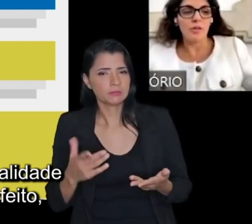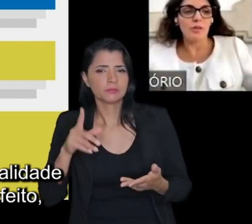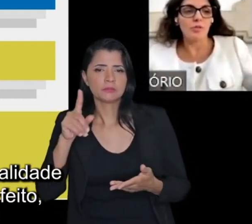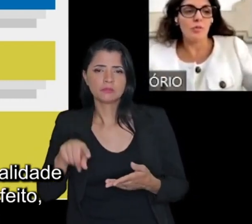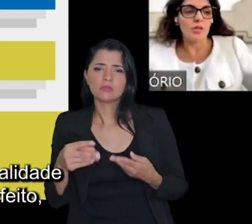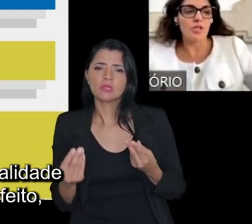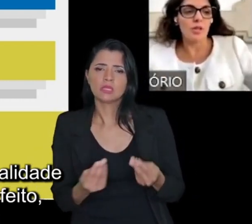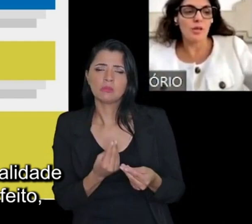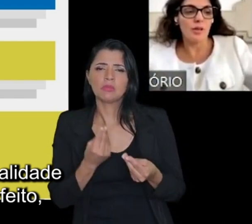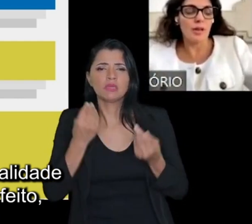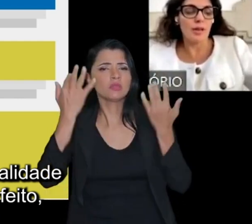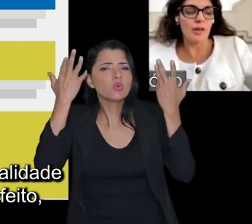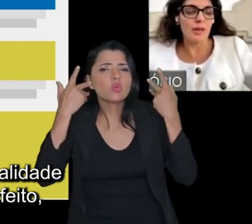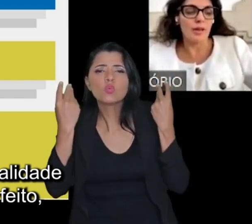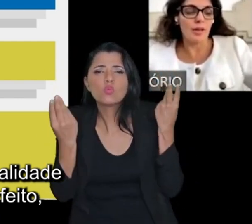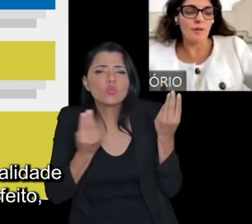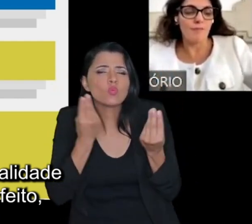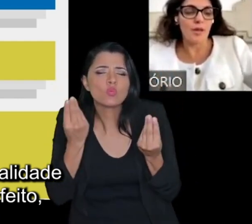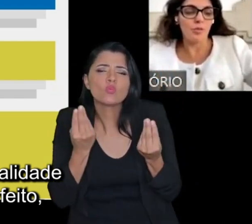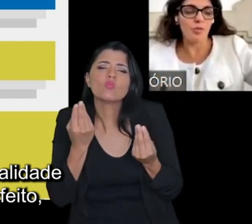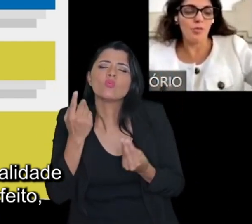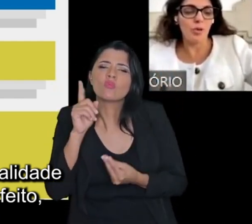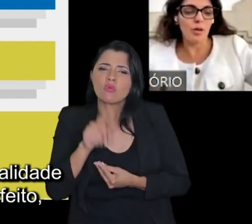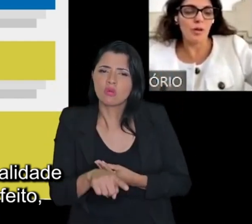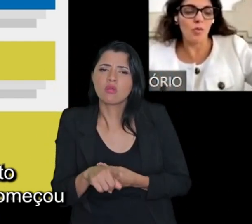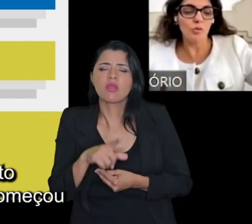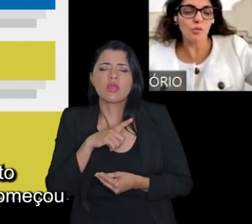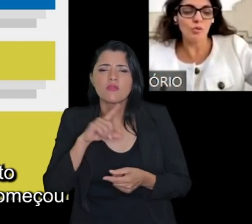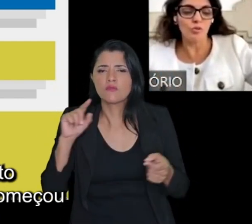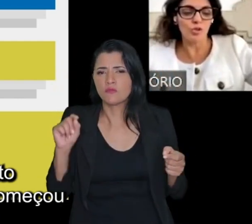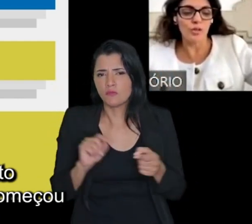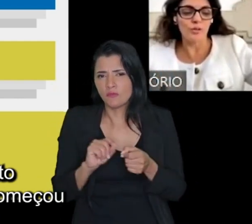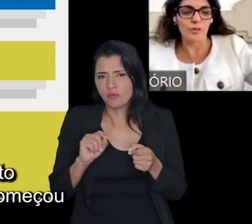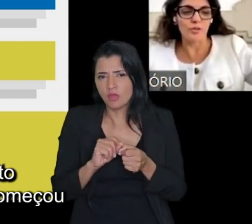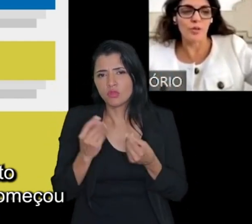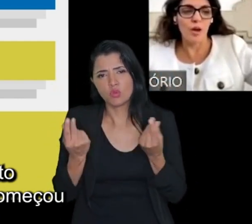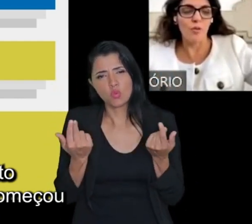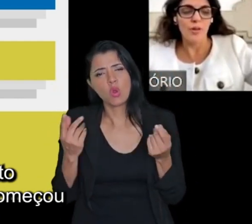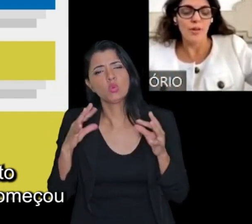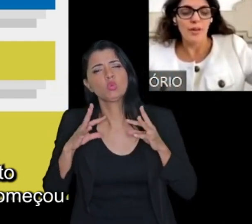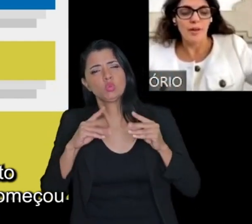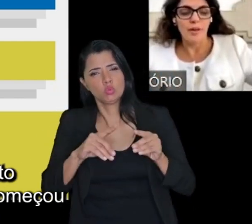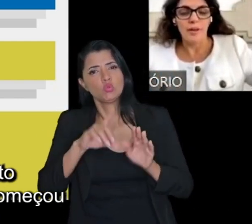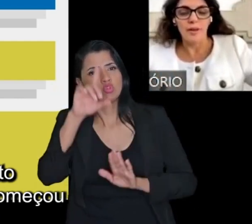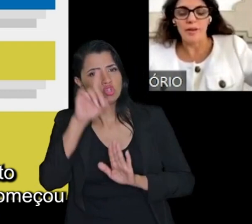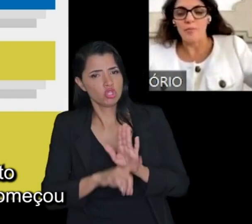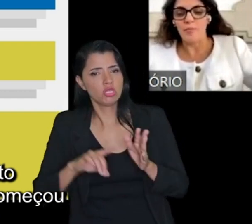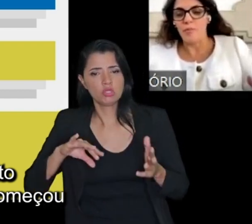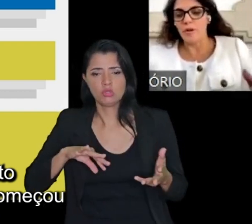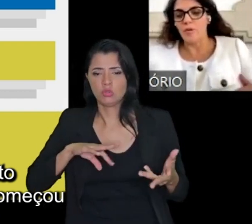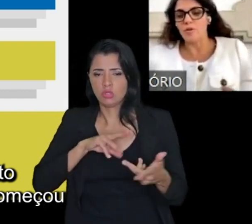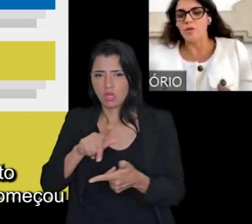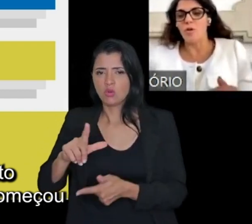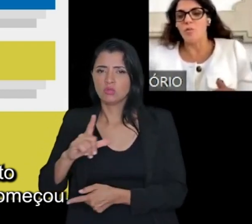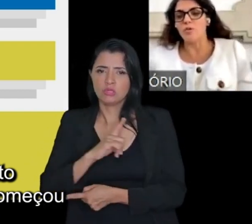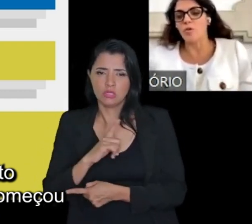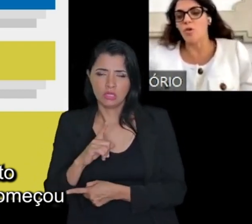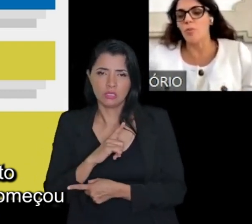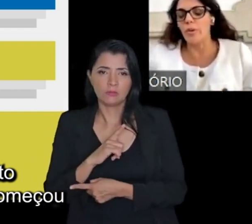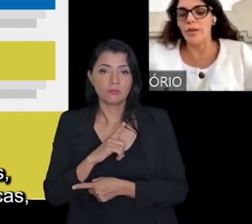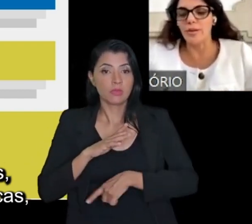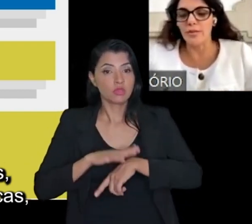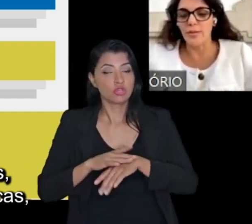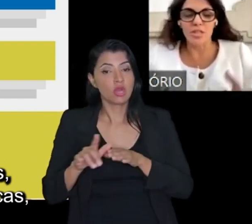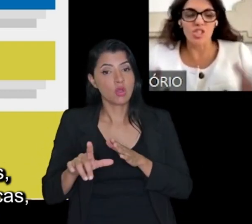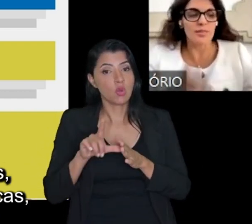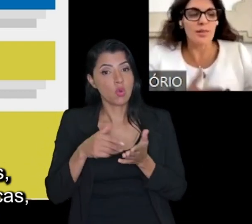que, naturalmente, é feito, como tudo no direito internacional, né? Onde se